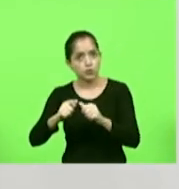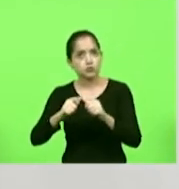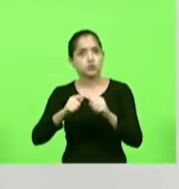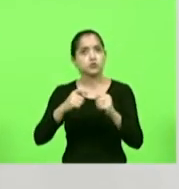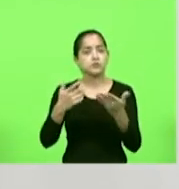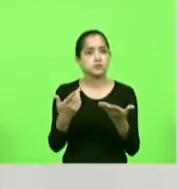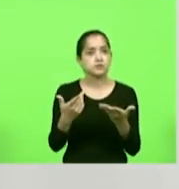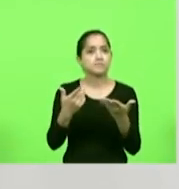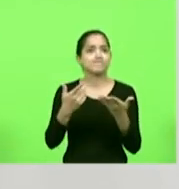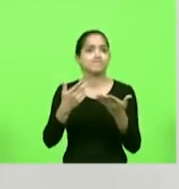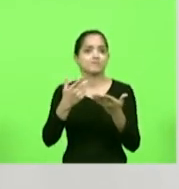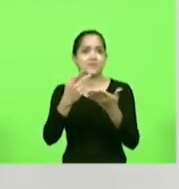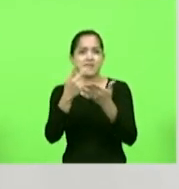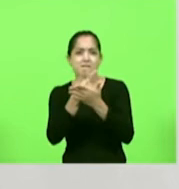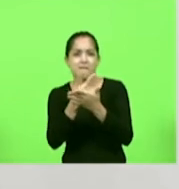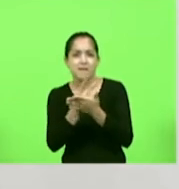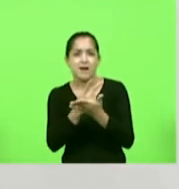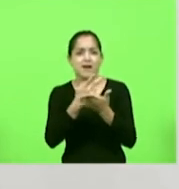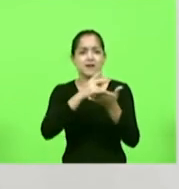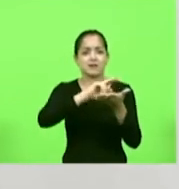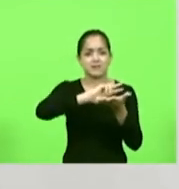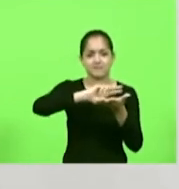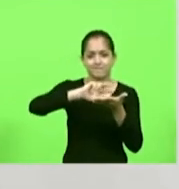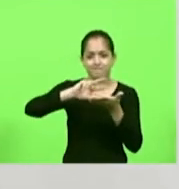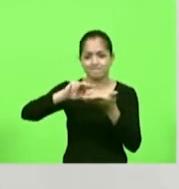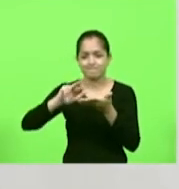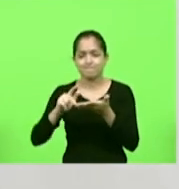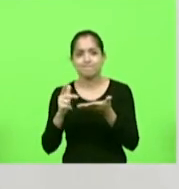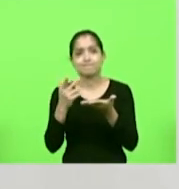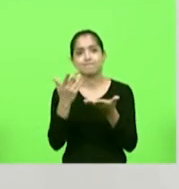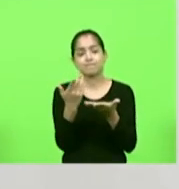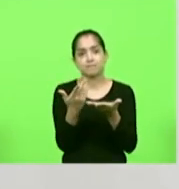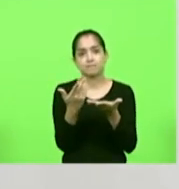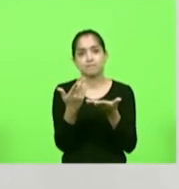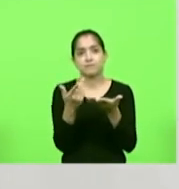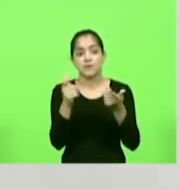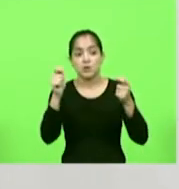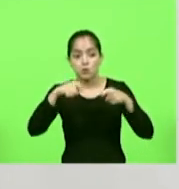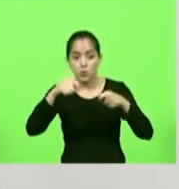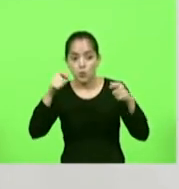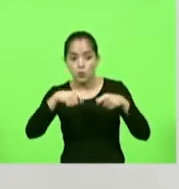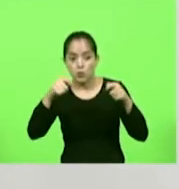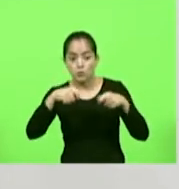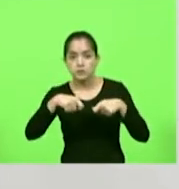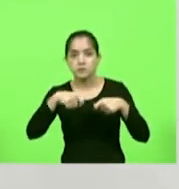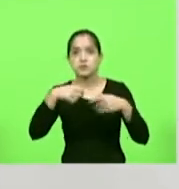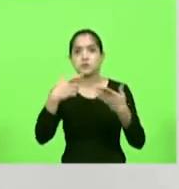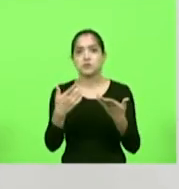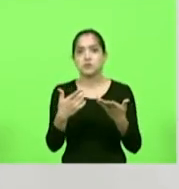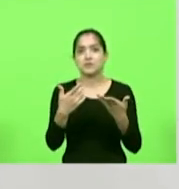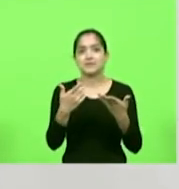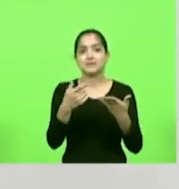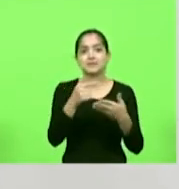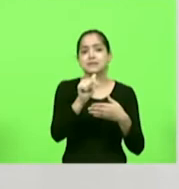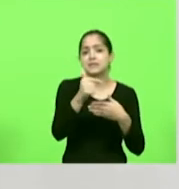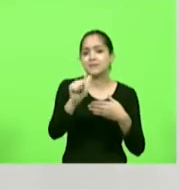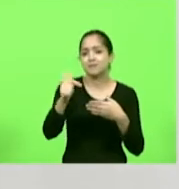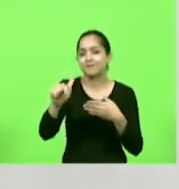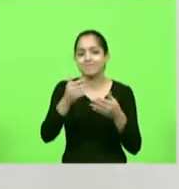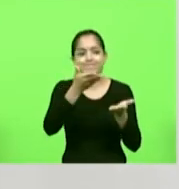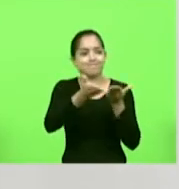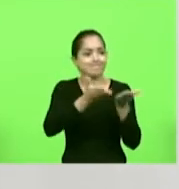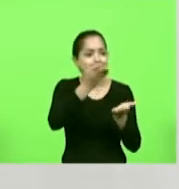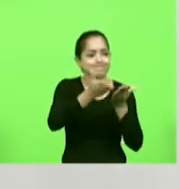possíveis, essas possíveis falhas, essas possíveis condições que não tinha condição de